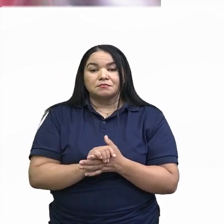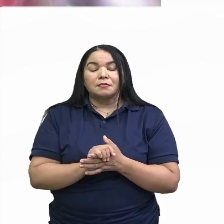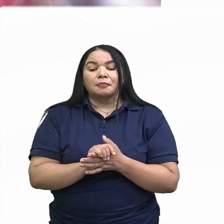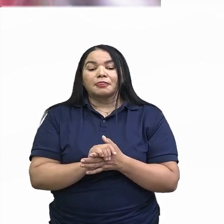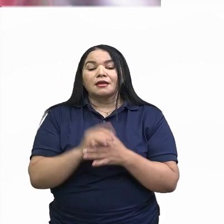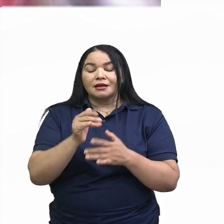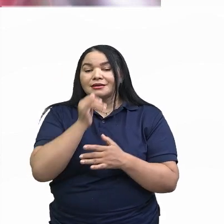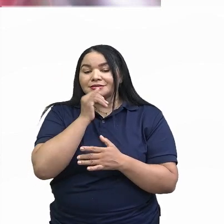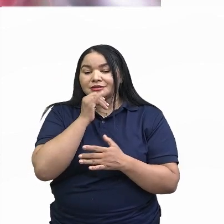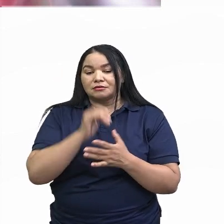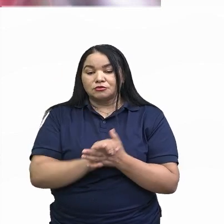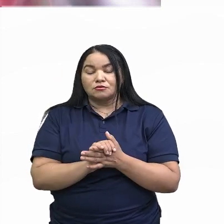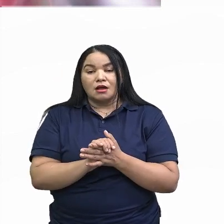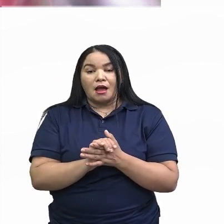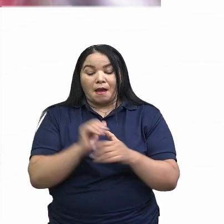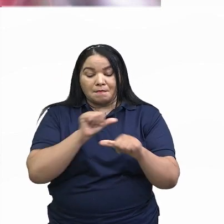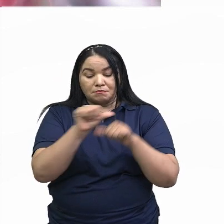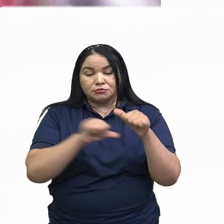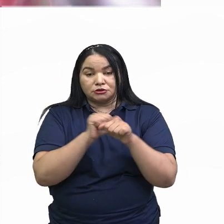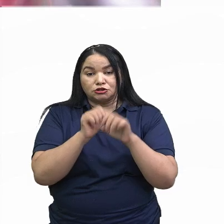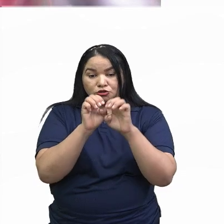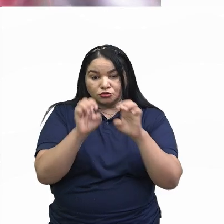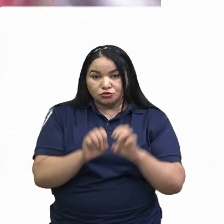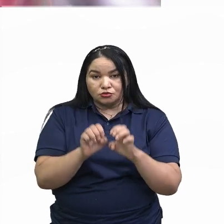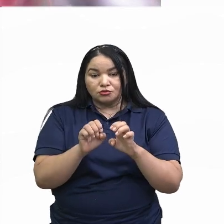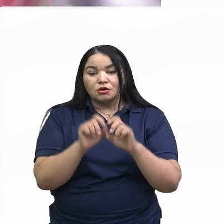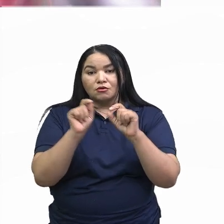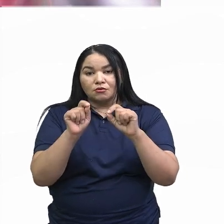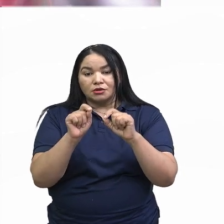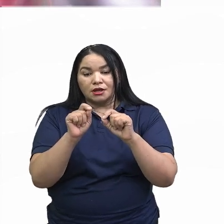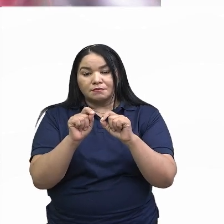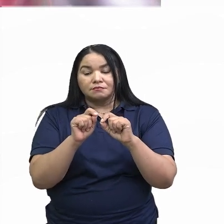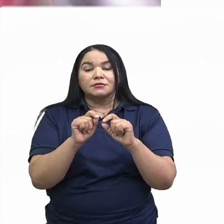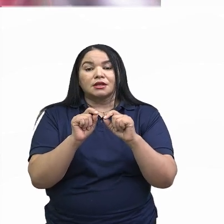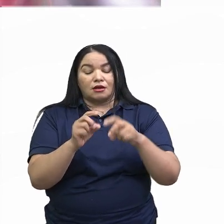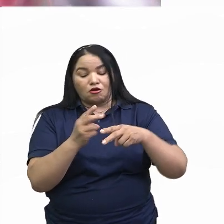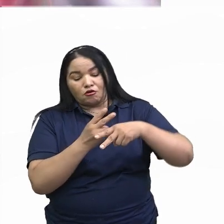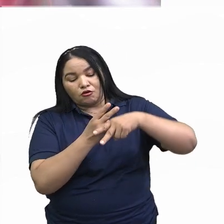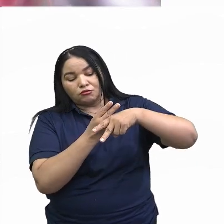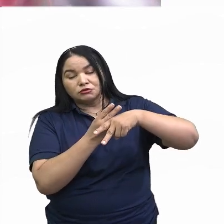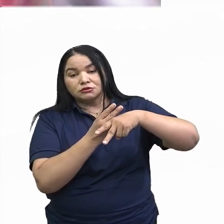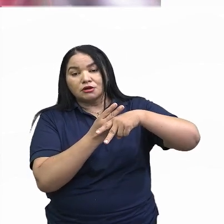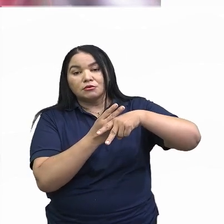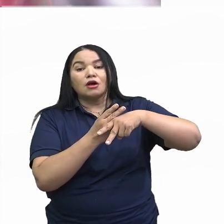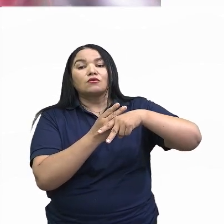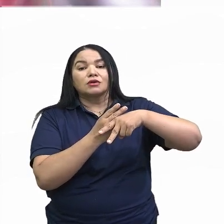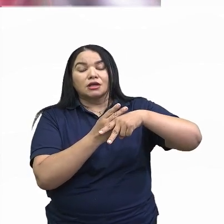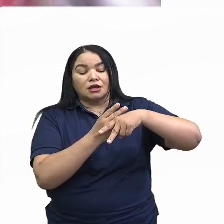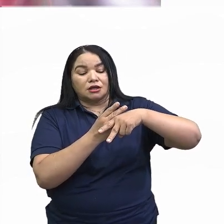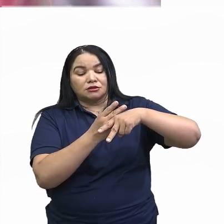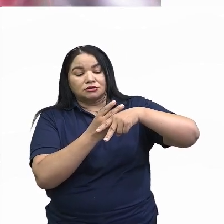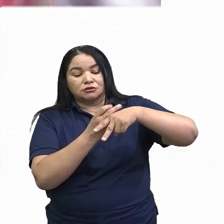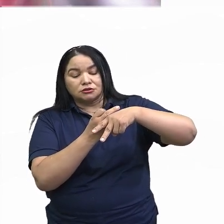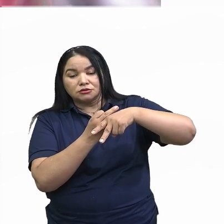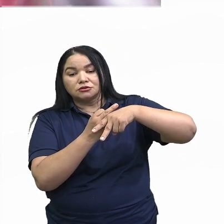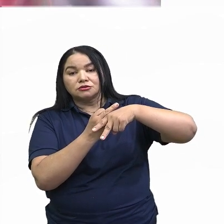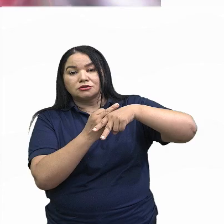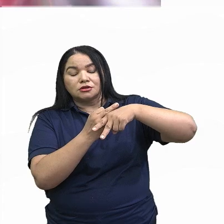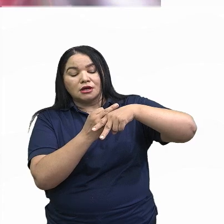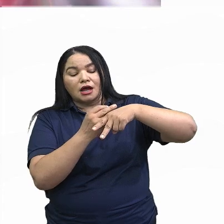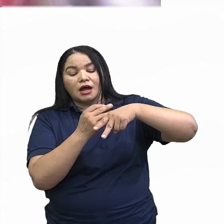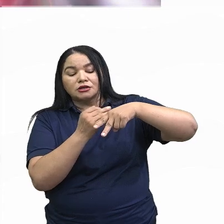uma mutação estrutural, é um problema ocasionado por uma deleção, o próprio nome já explica, deletou, que